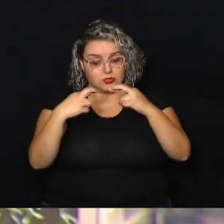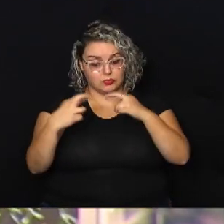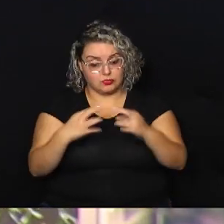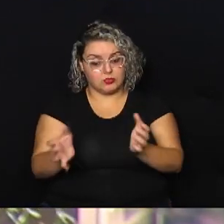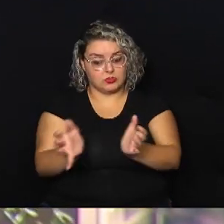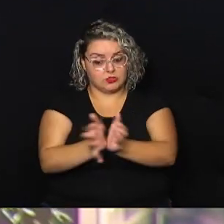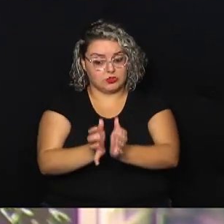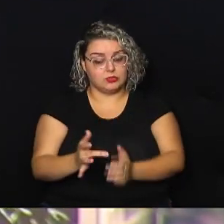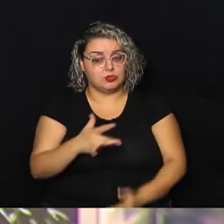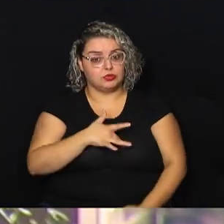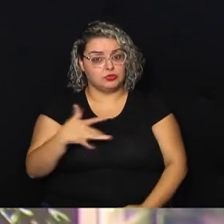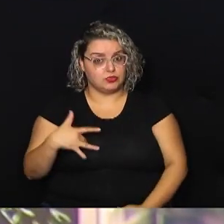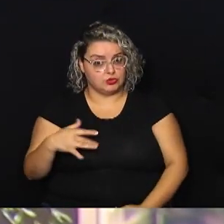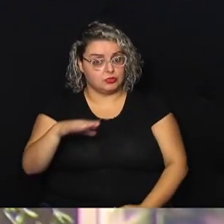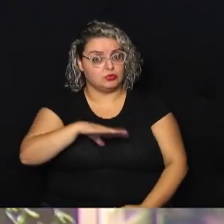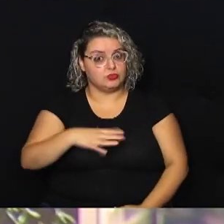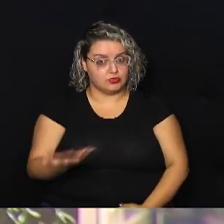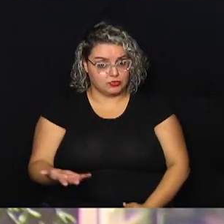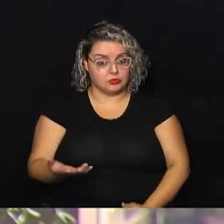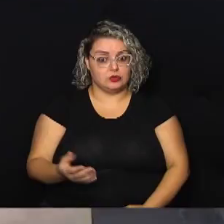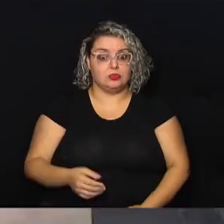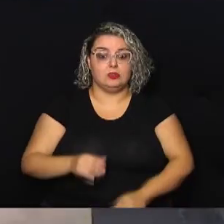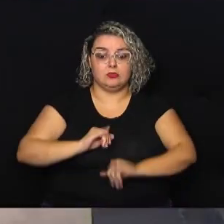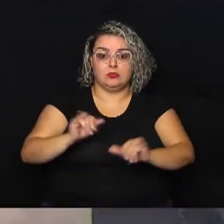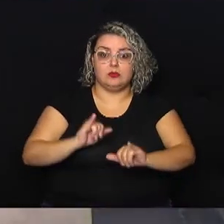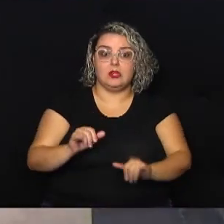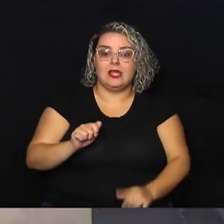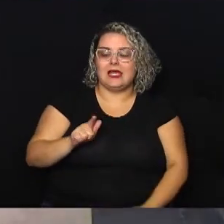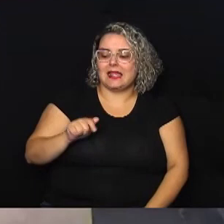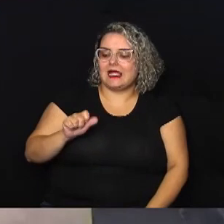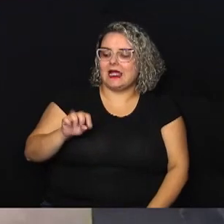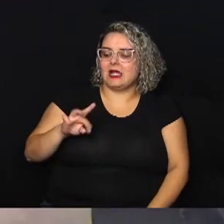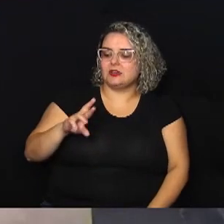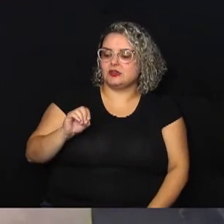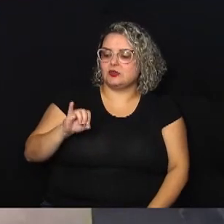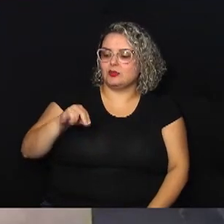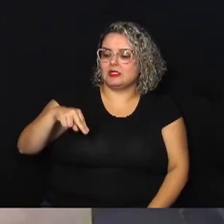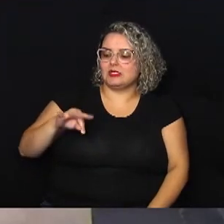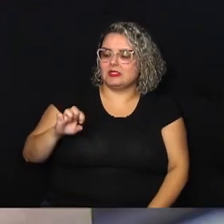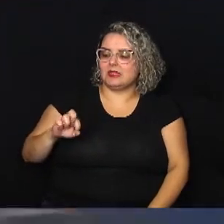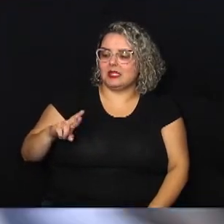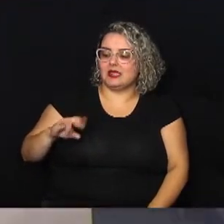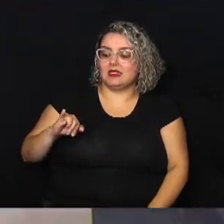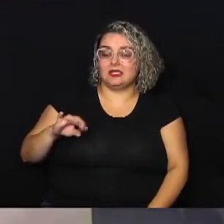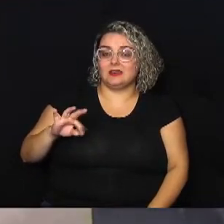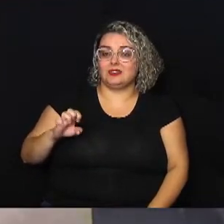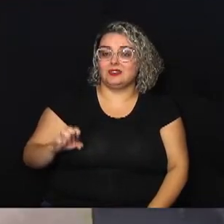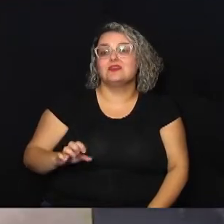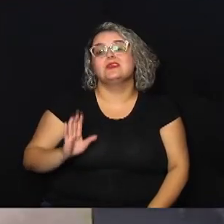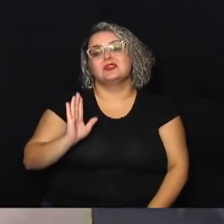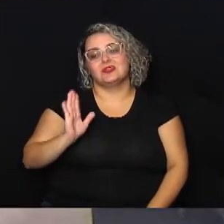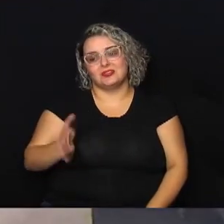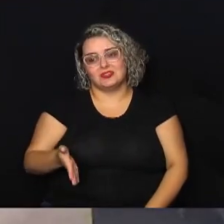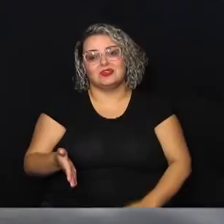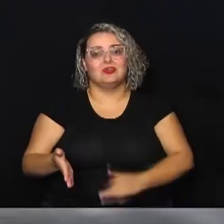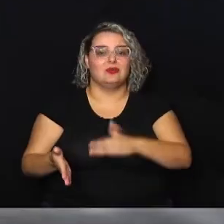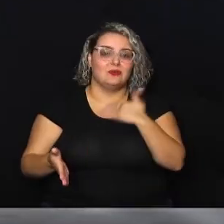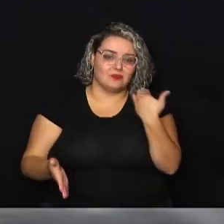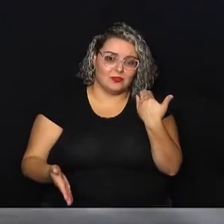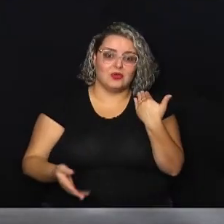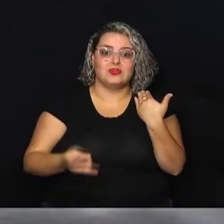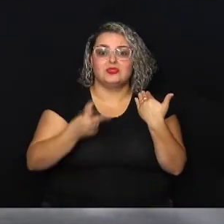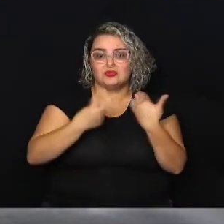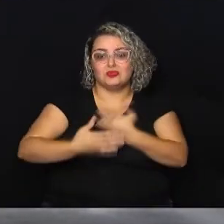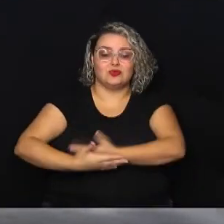cidade informar o surto de gastroenterite na unidade que ocasionou a morte de 2 bebês em fevereiro.